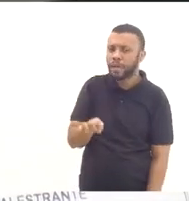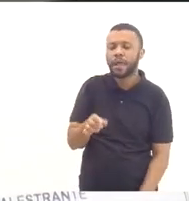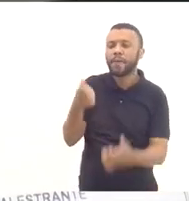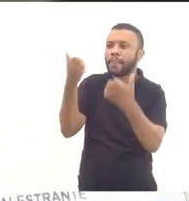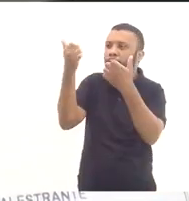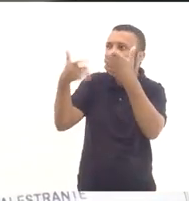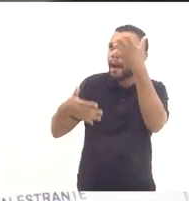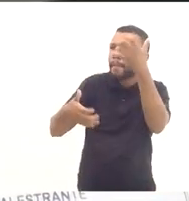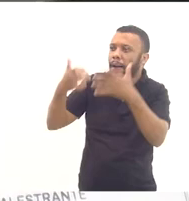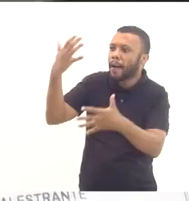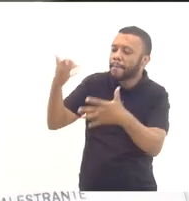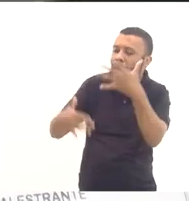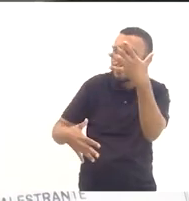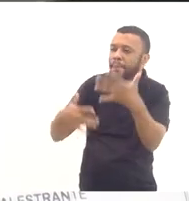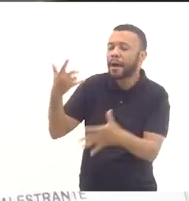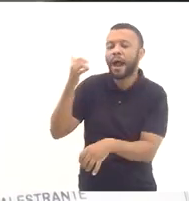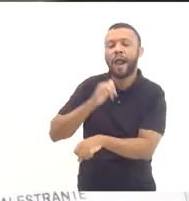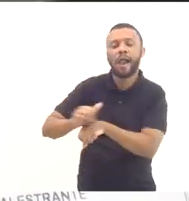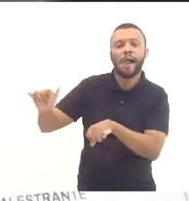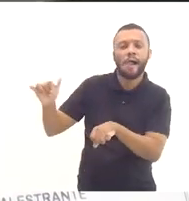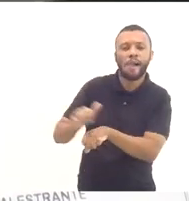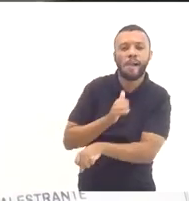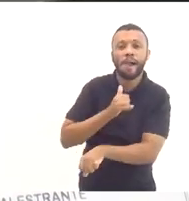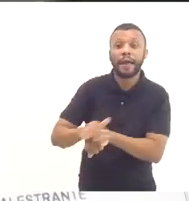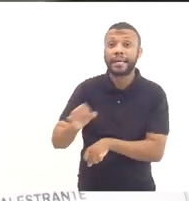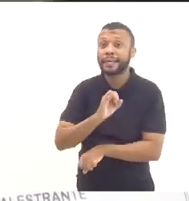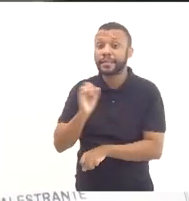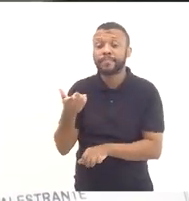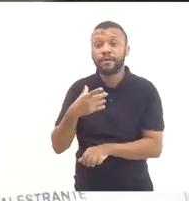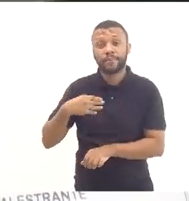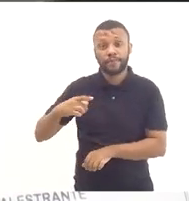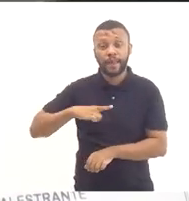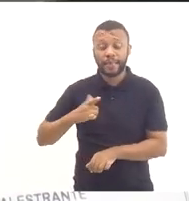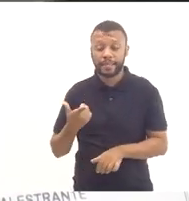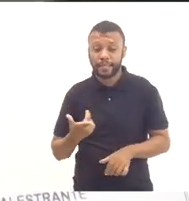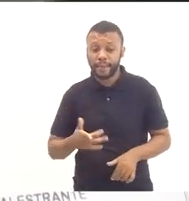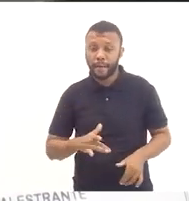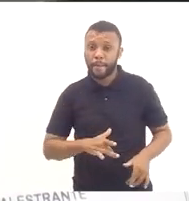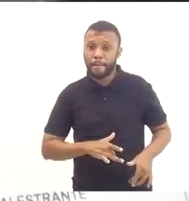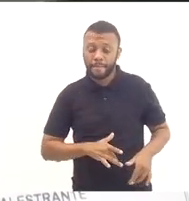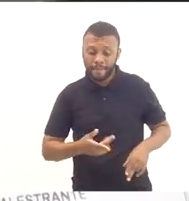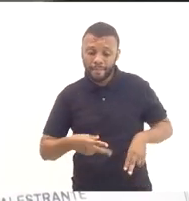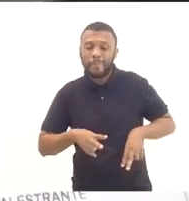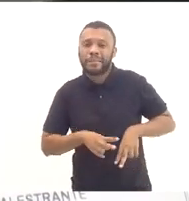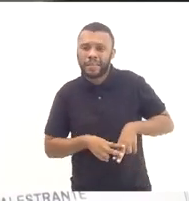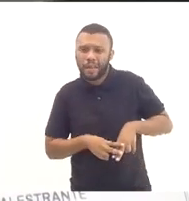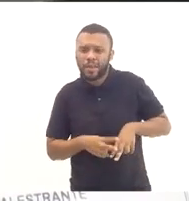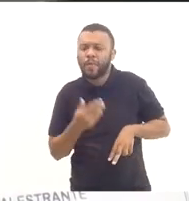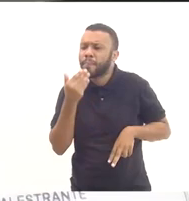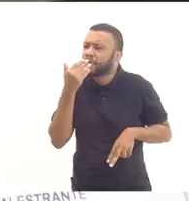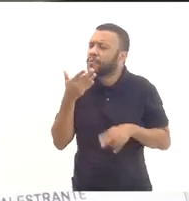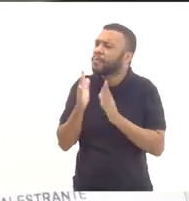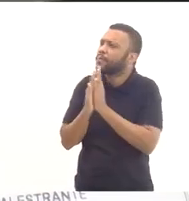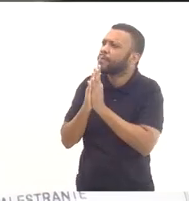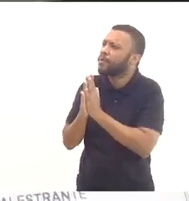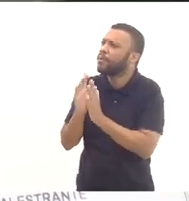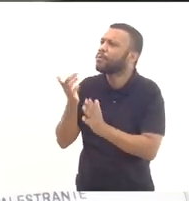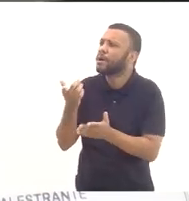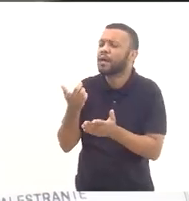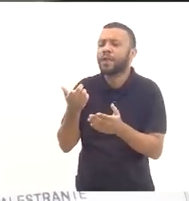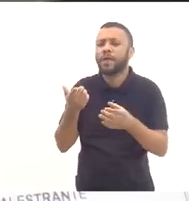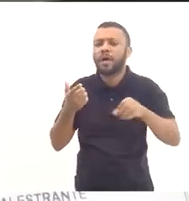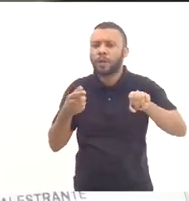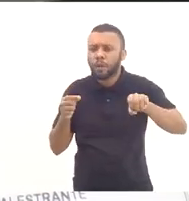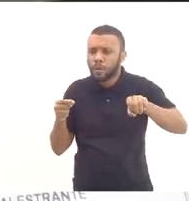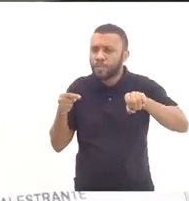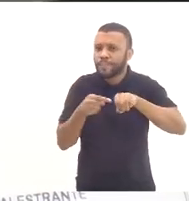justificativas do arco da velha assim seu que o meu filho tivesse prisão de ventre e eu quisesse eu pedisse um supositório para aliviar eles vêm assim